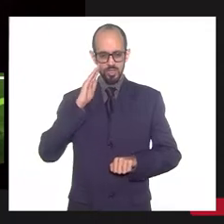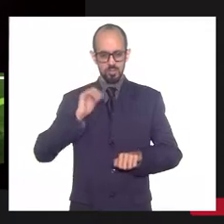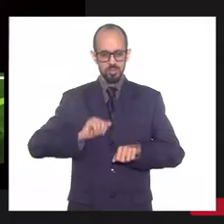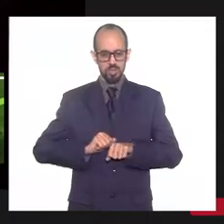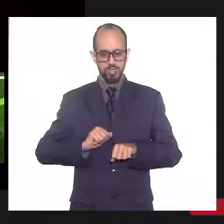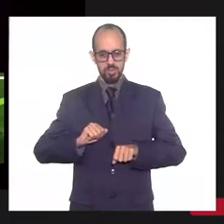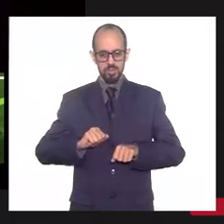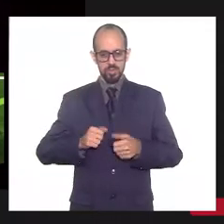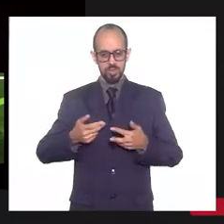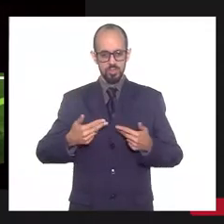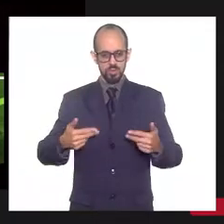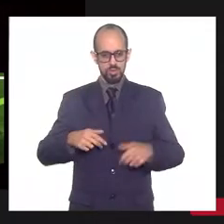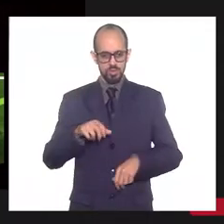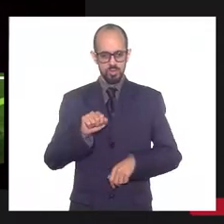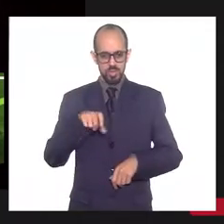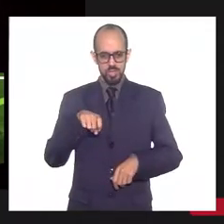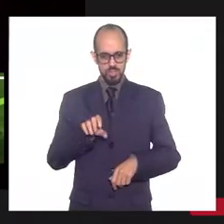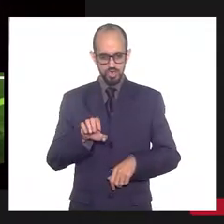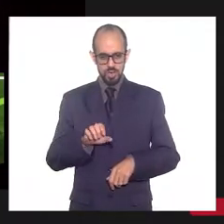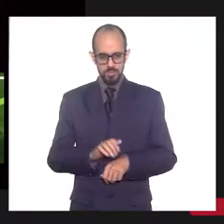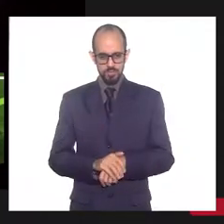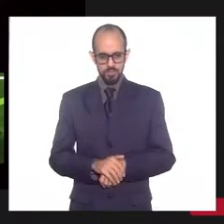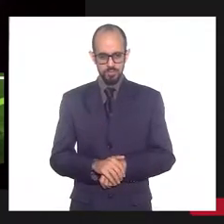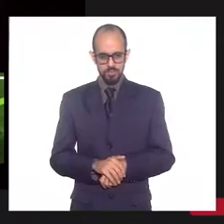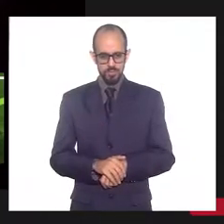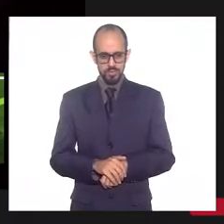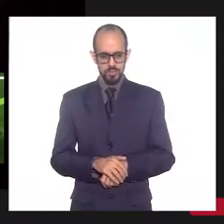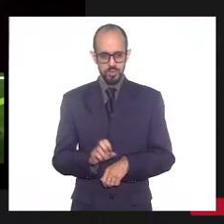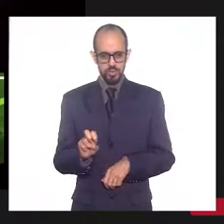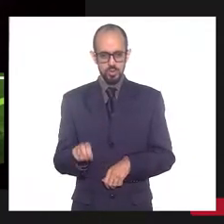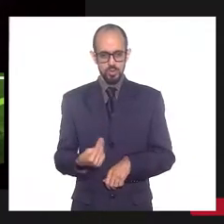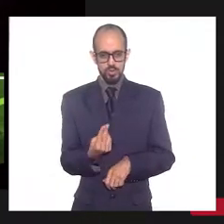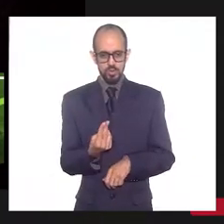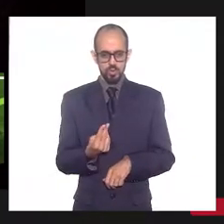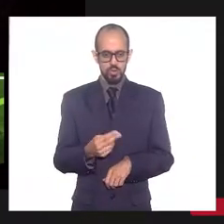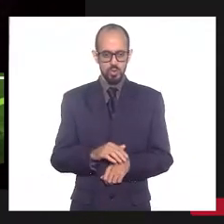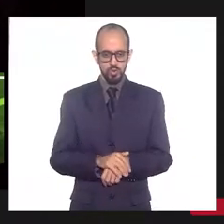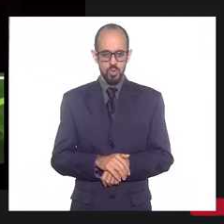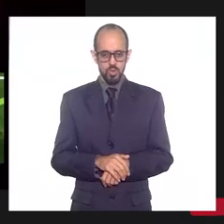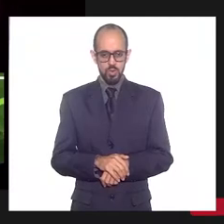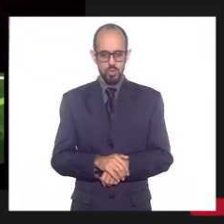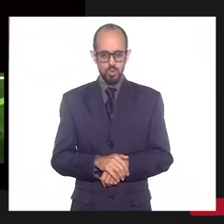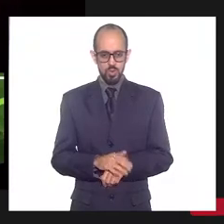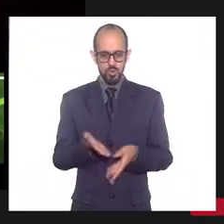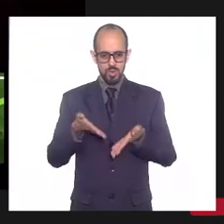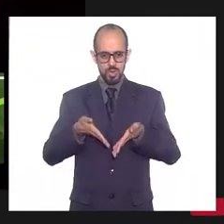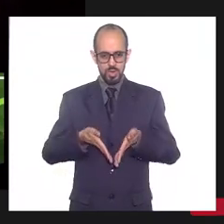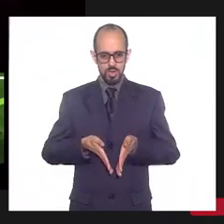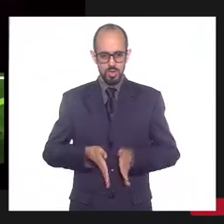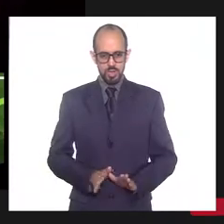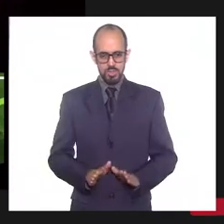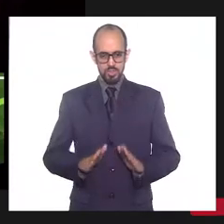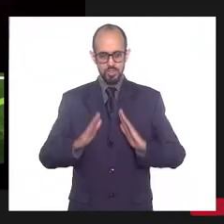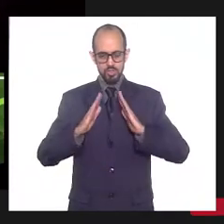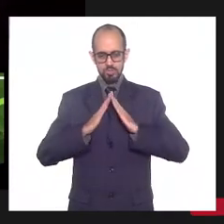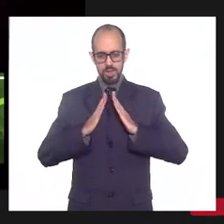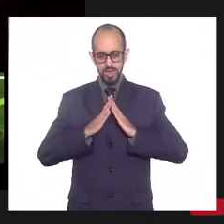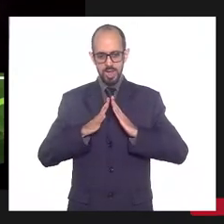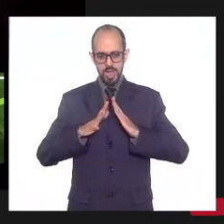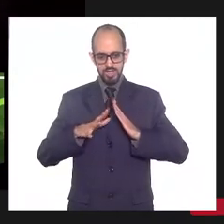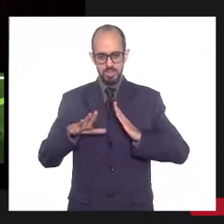das coisas eu sou organizacional é nasce dentro de um terreiro de umbanda